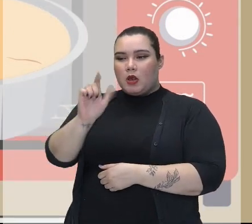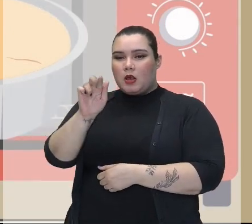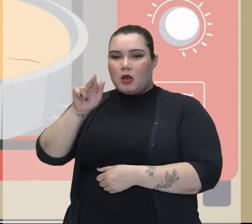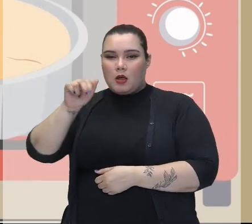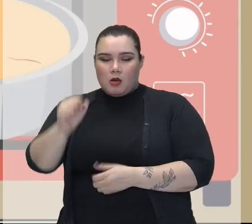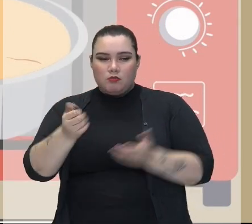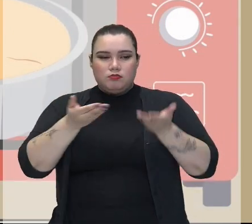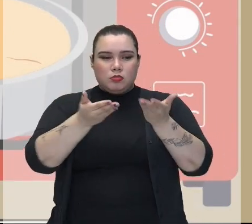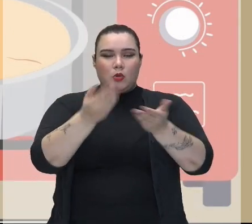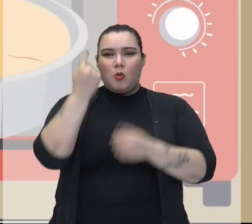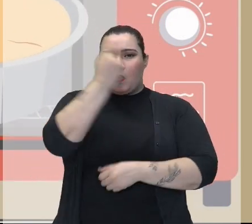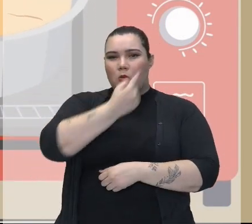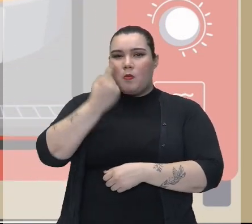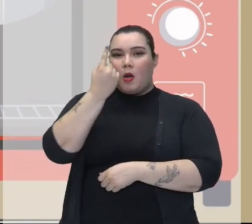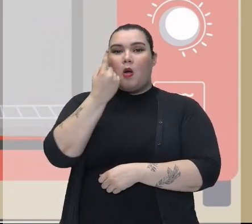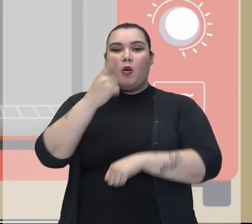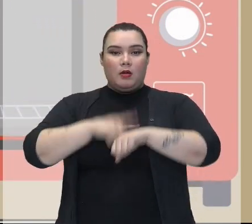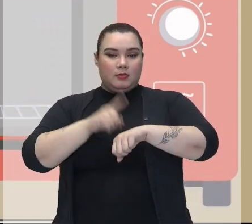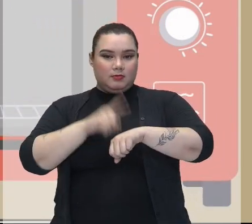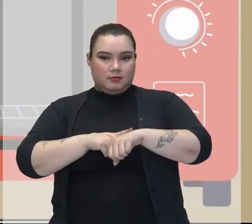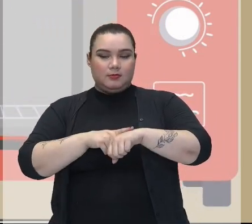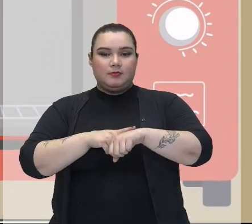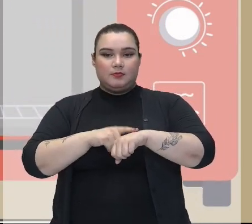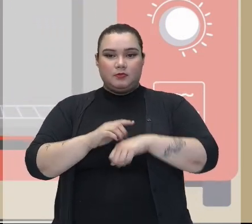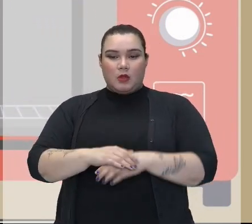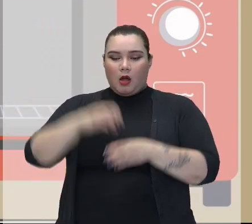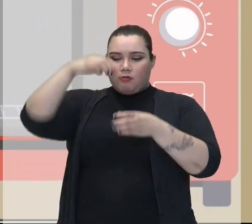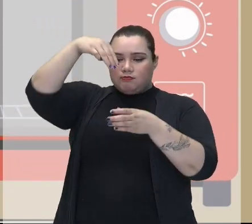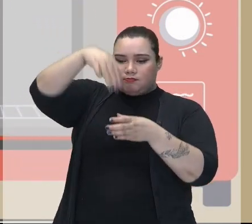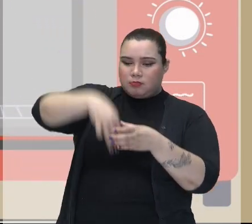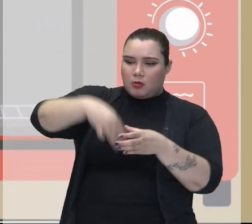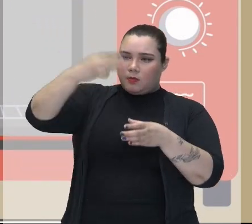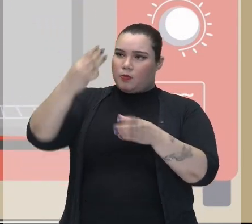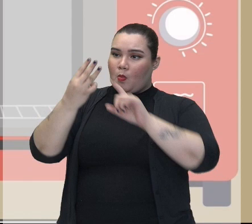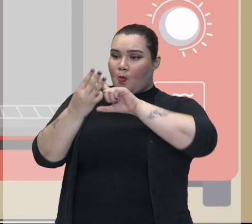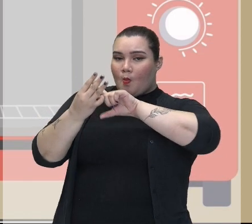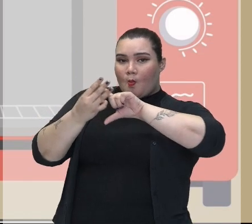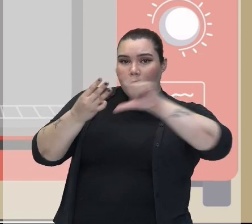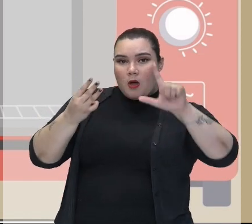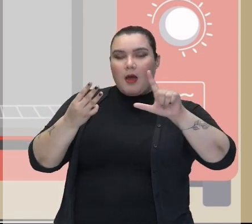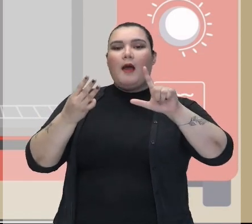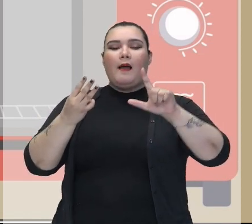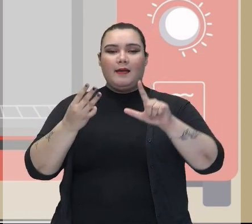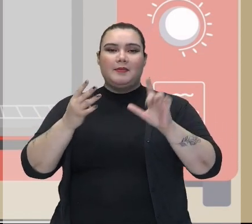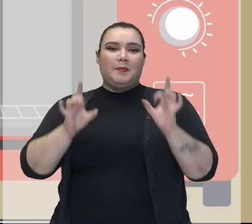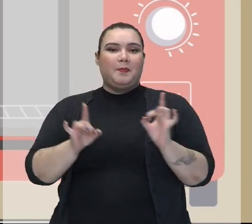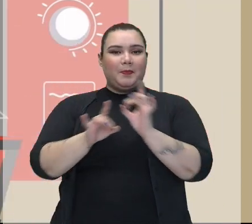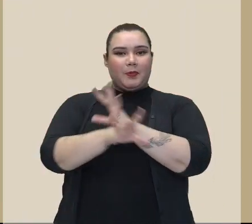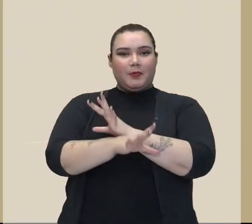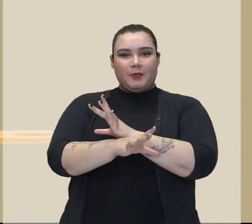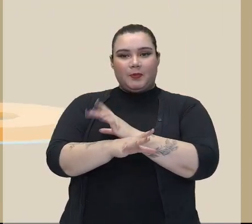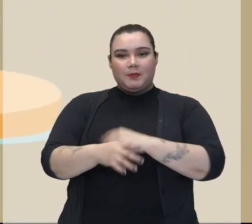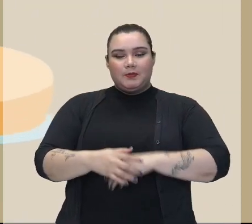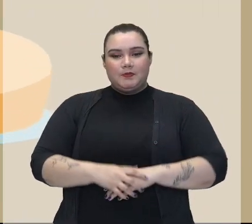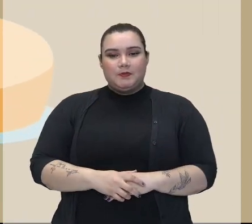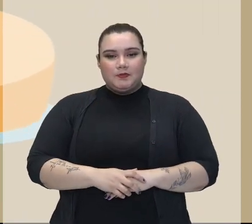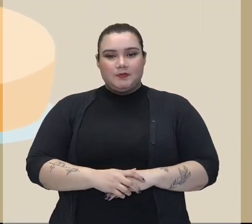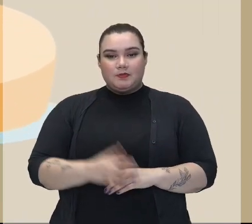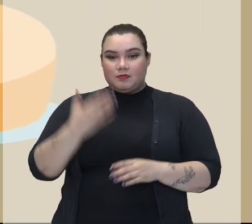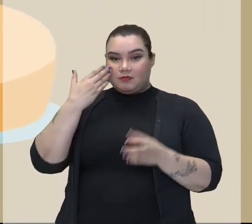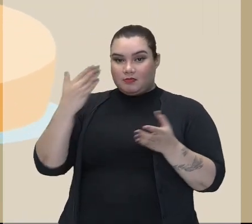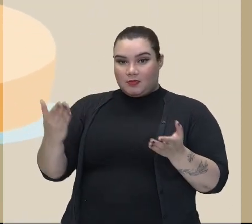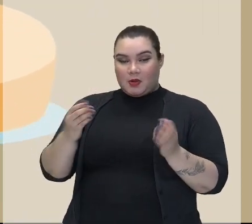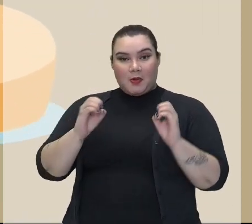menos 1 hora ou até dourar, e quando espetar com um garfo, ele sair limpo.